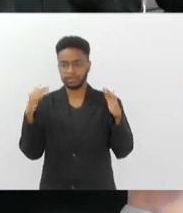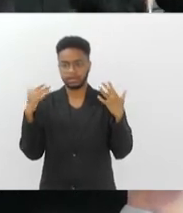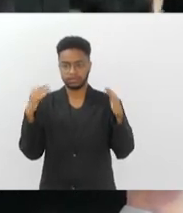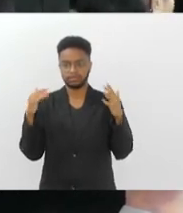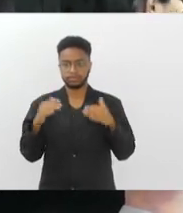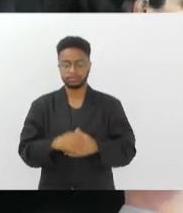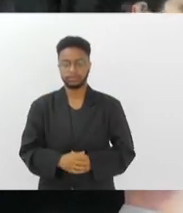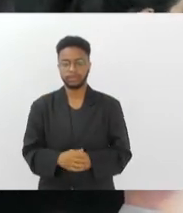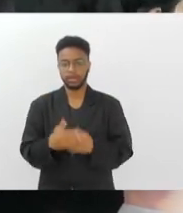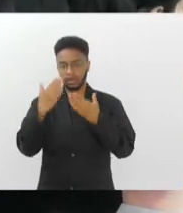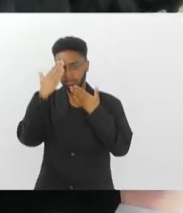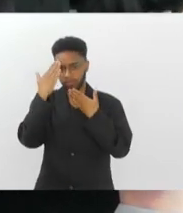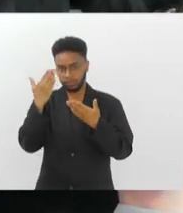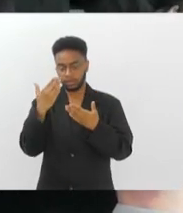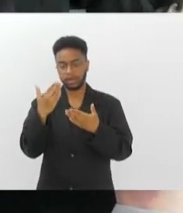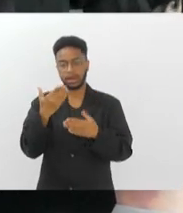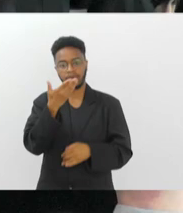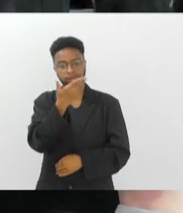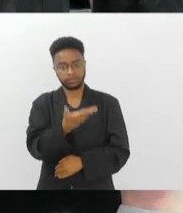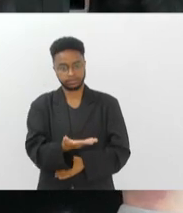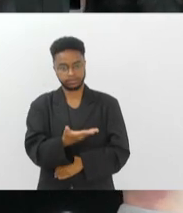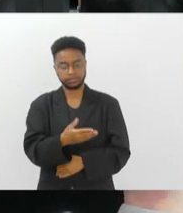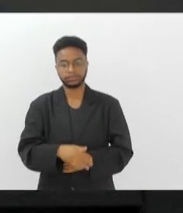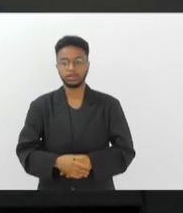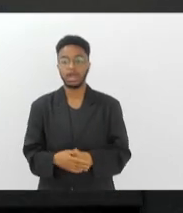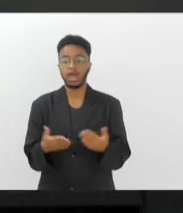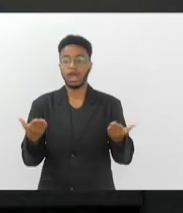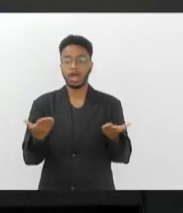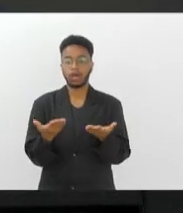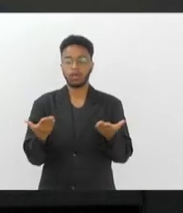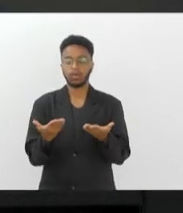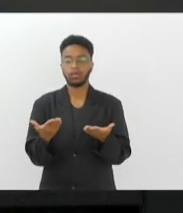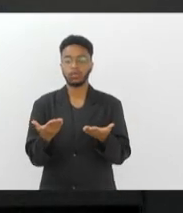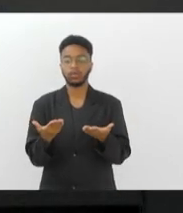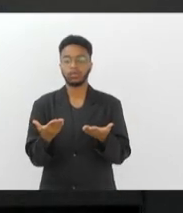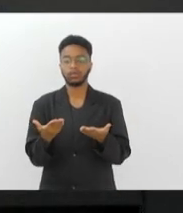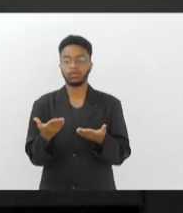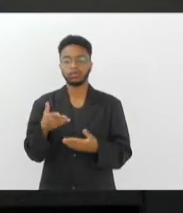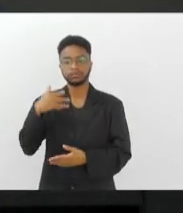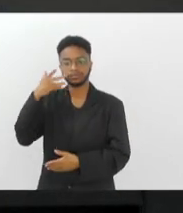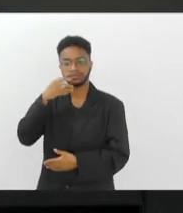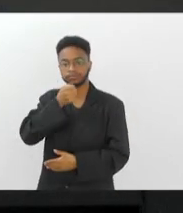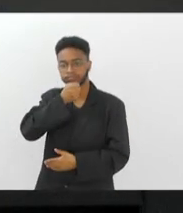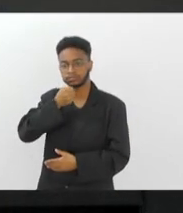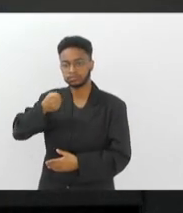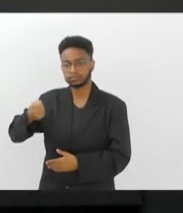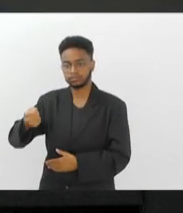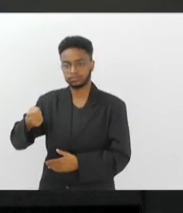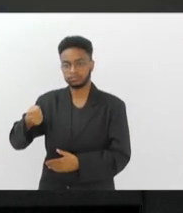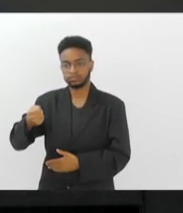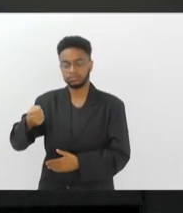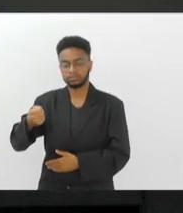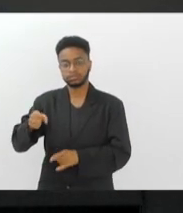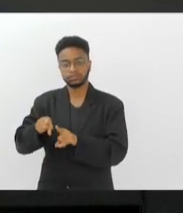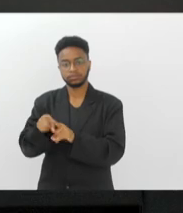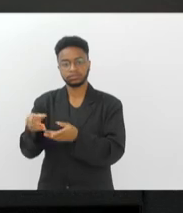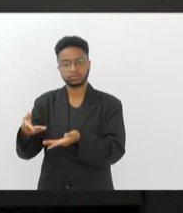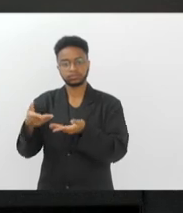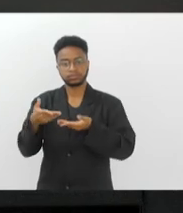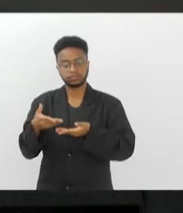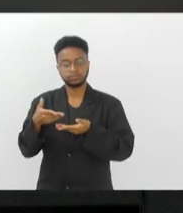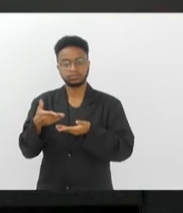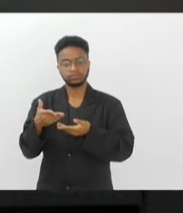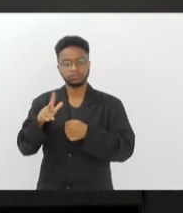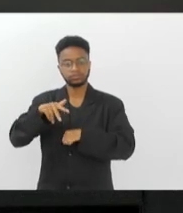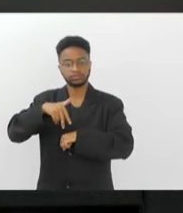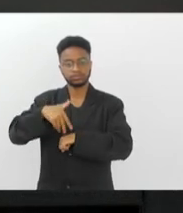Muito obrigada, senhor cônsul. Passo agora a palavra e convido para fazer